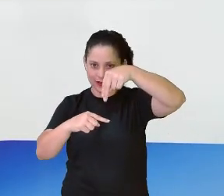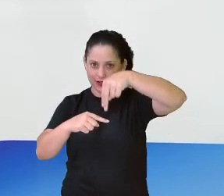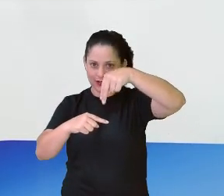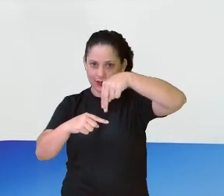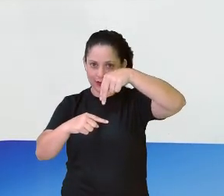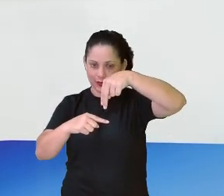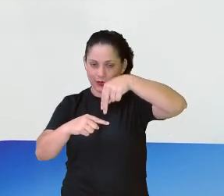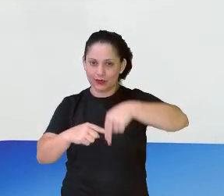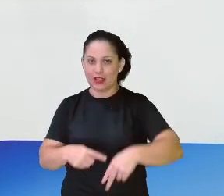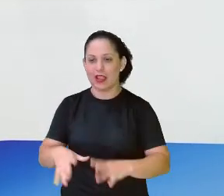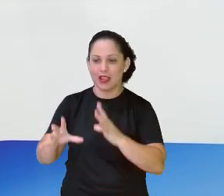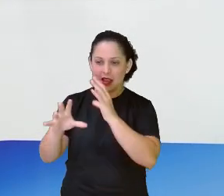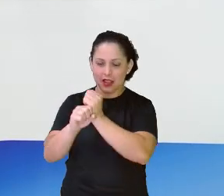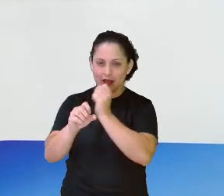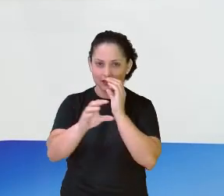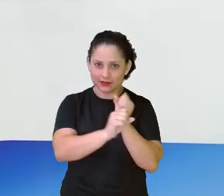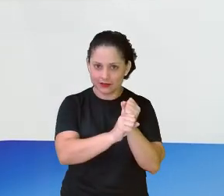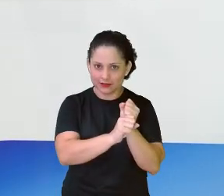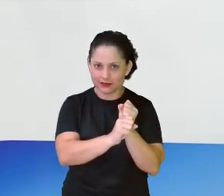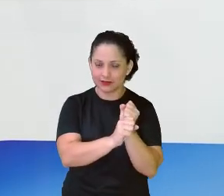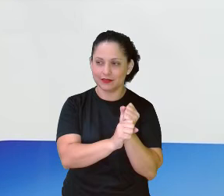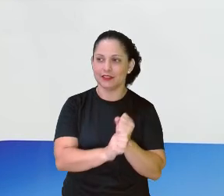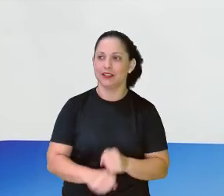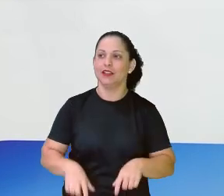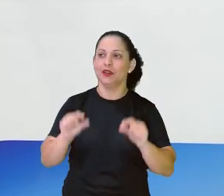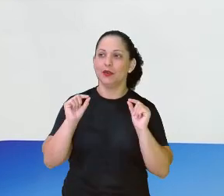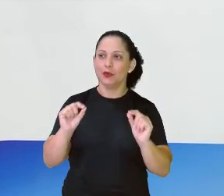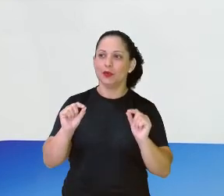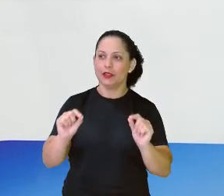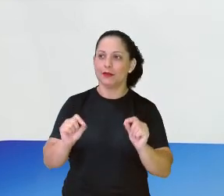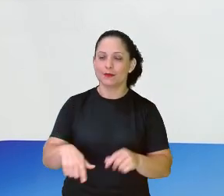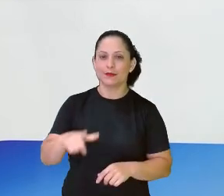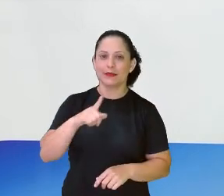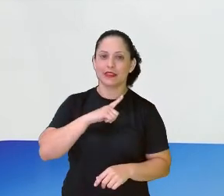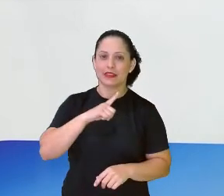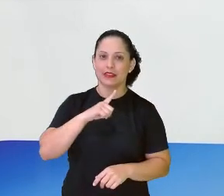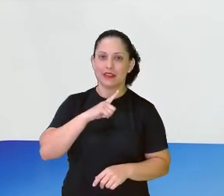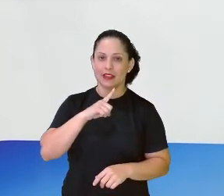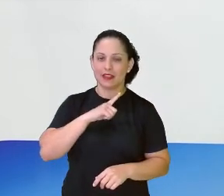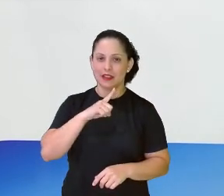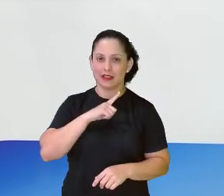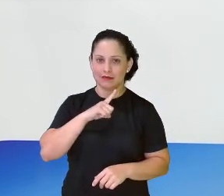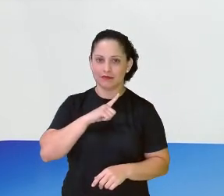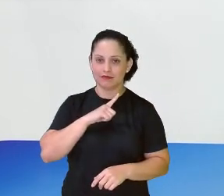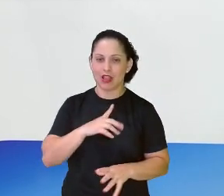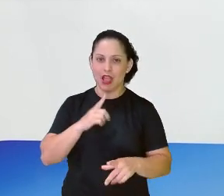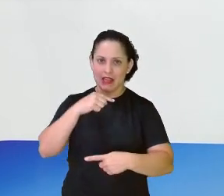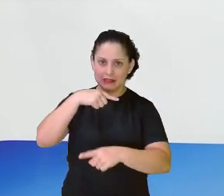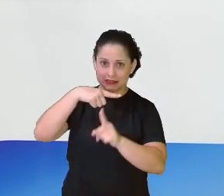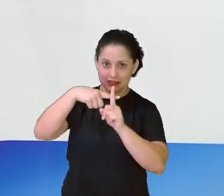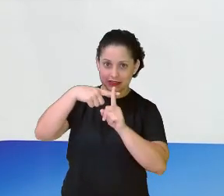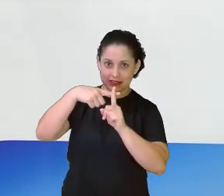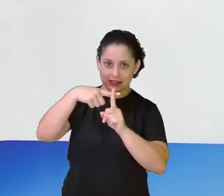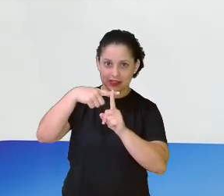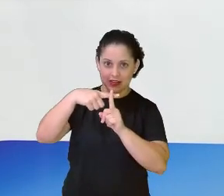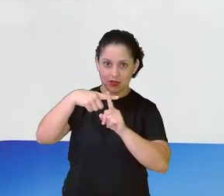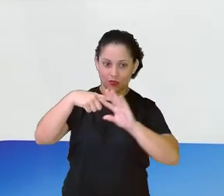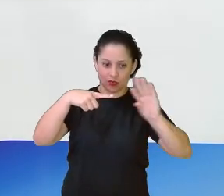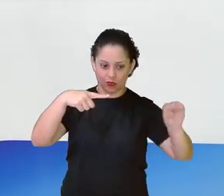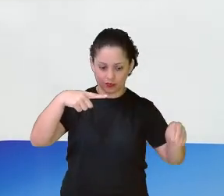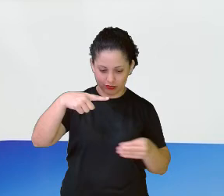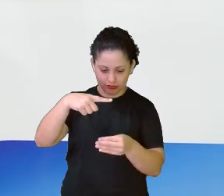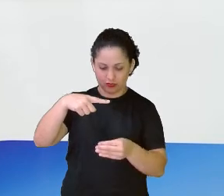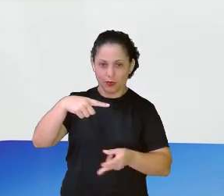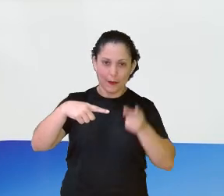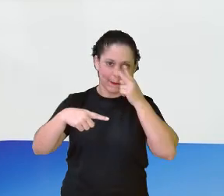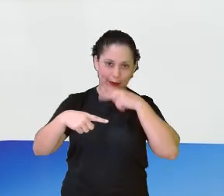3/5 primeiro, depois 1/5. Fiz uma adição com o numerador, repeti denominador. No